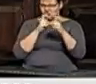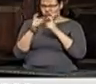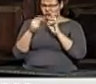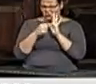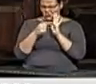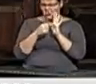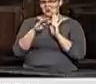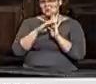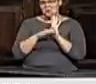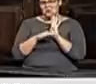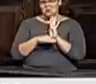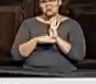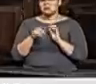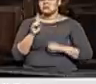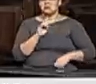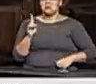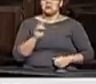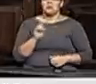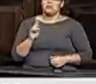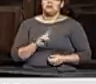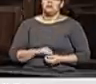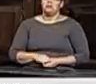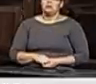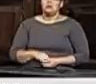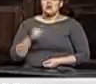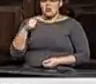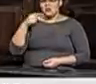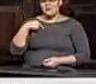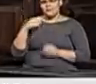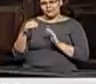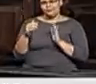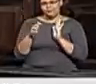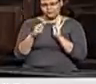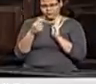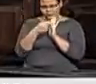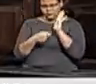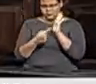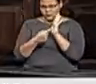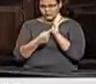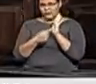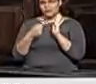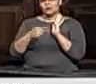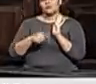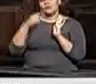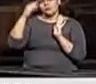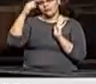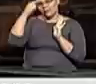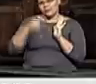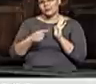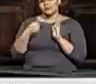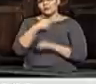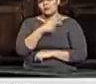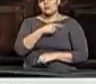mandou? Não. Ele manda a pauta e bota o senhor de